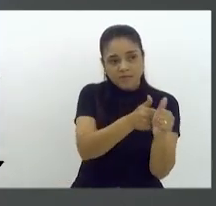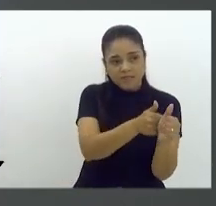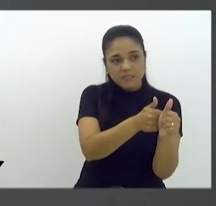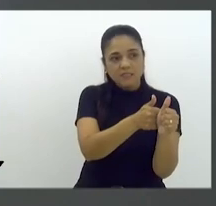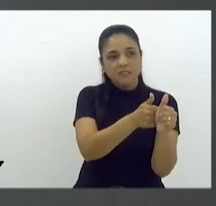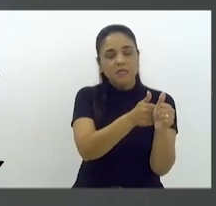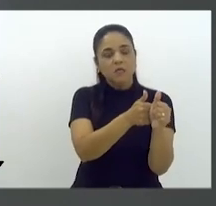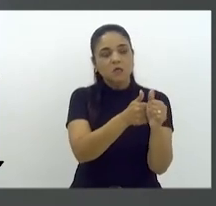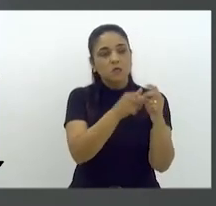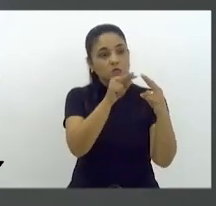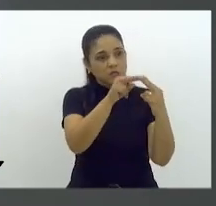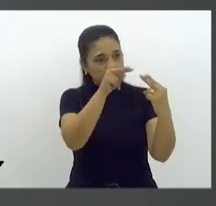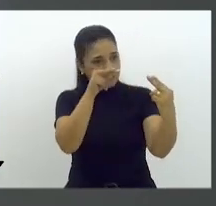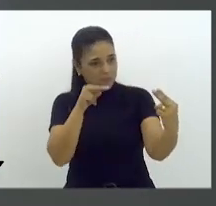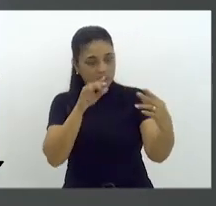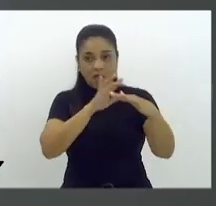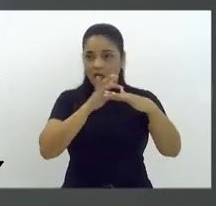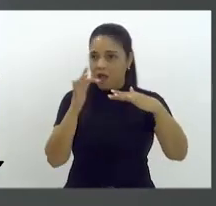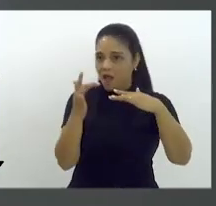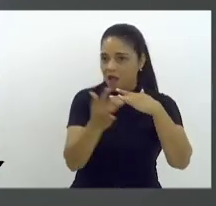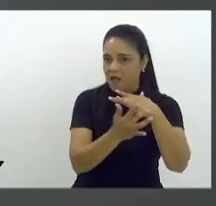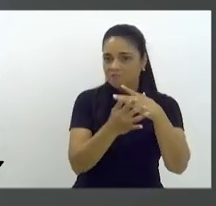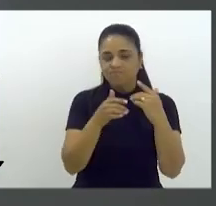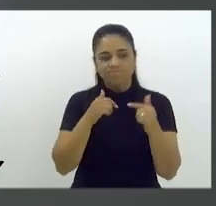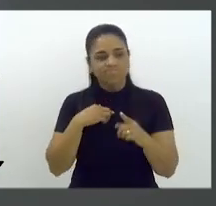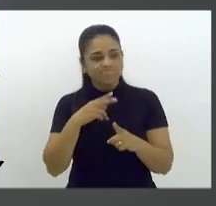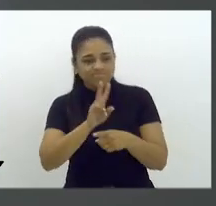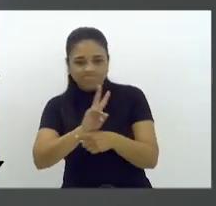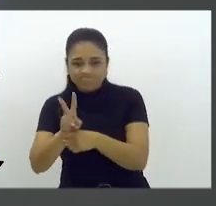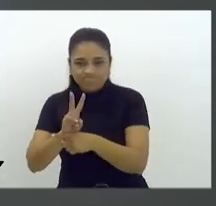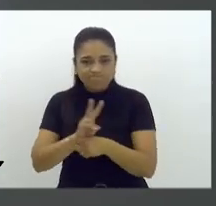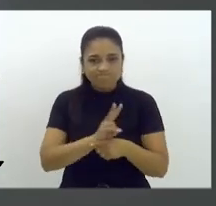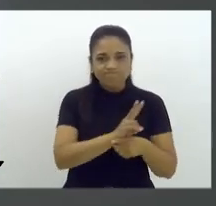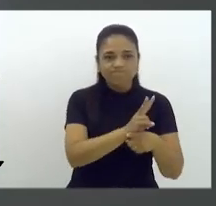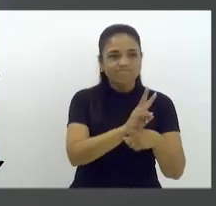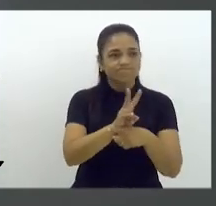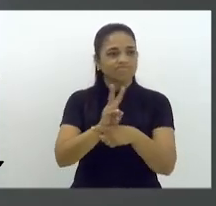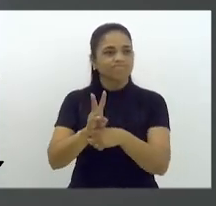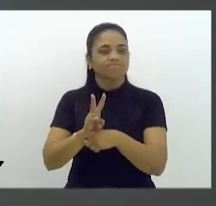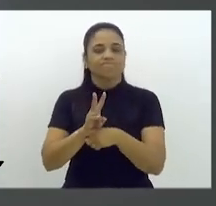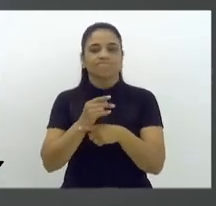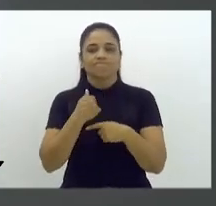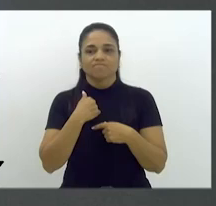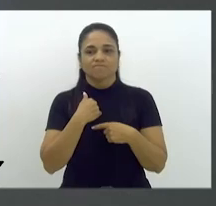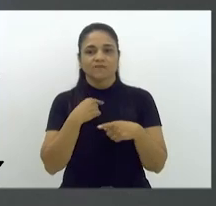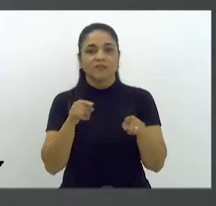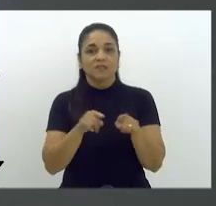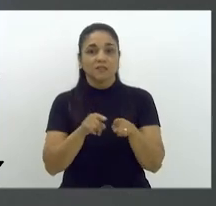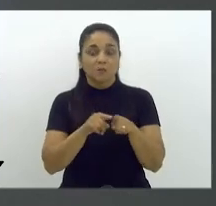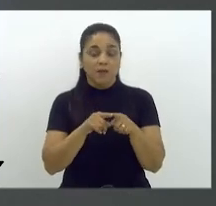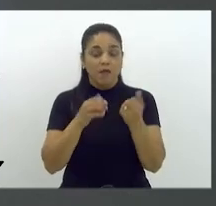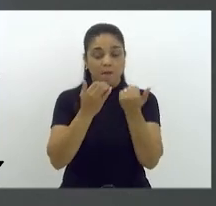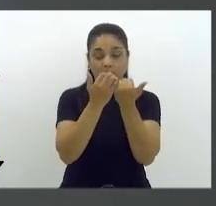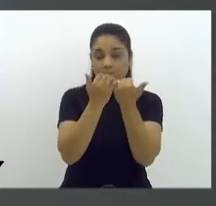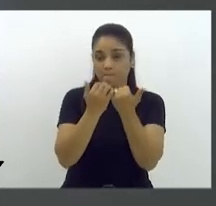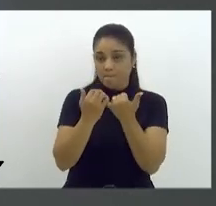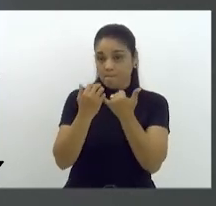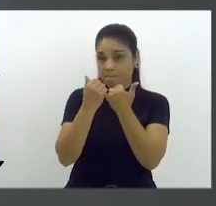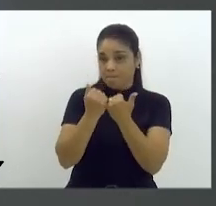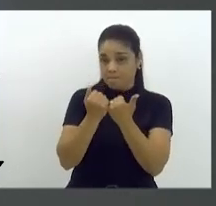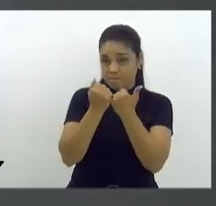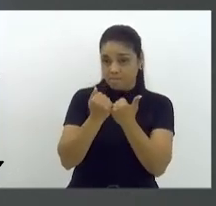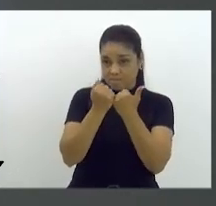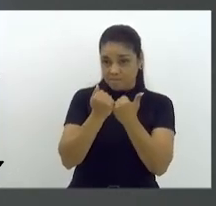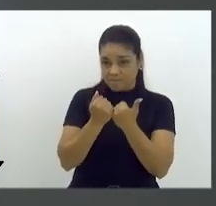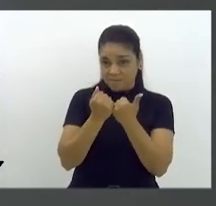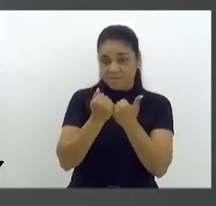nas redes sociais né vigilância constante em cima da vítima e a patrimonial por meio de